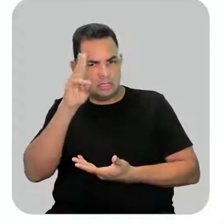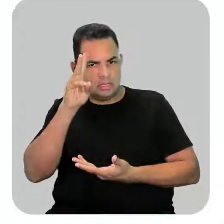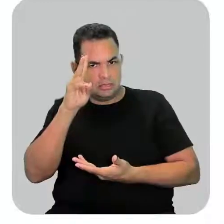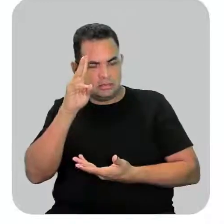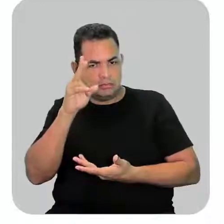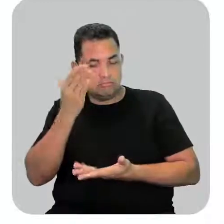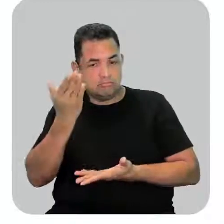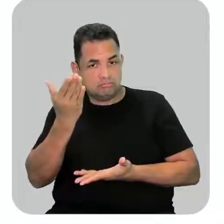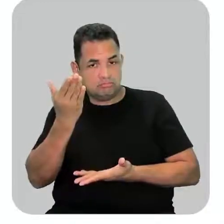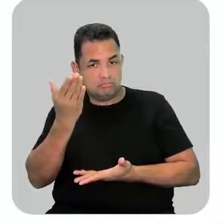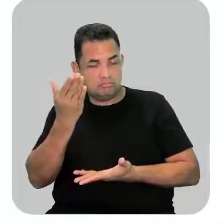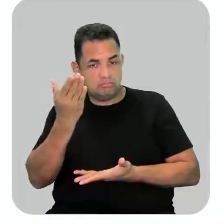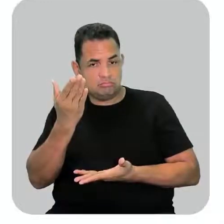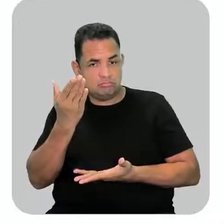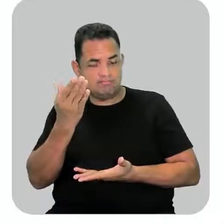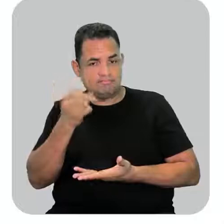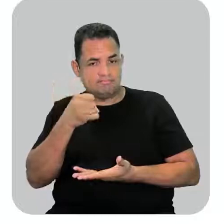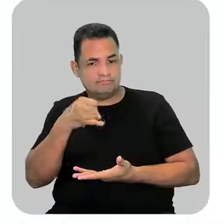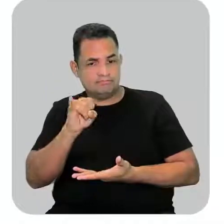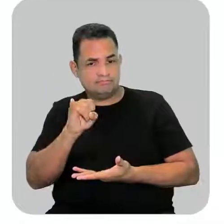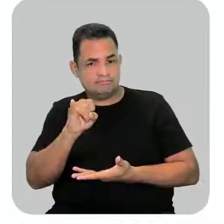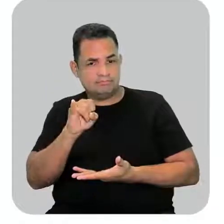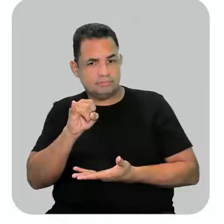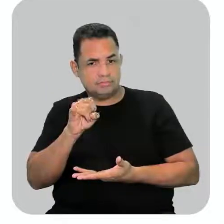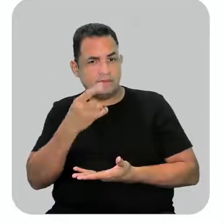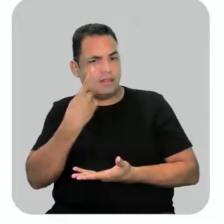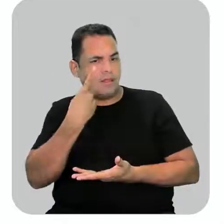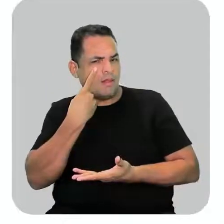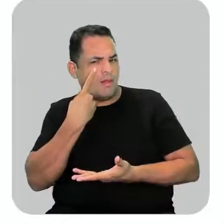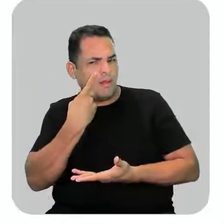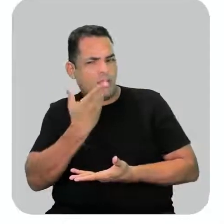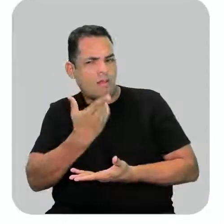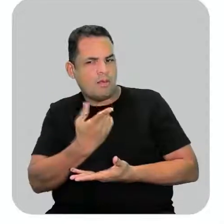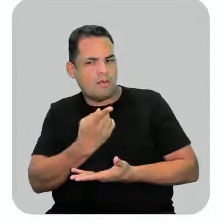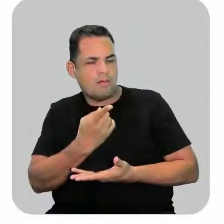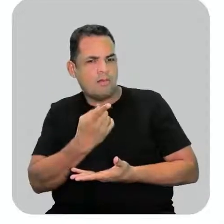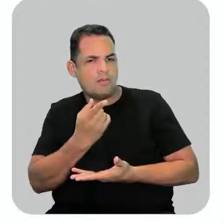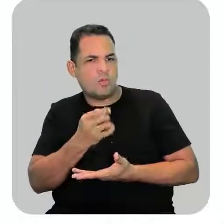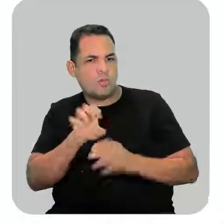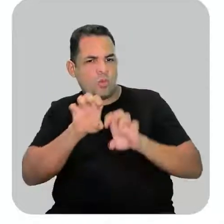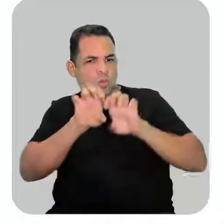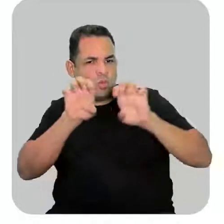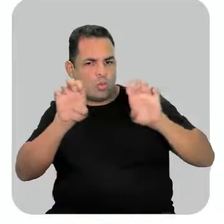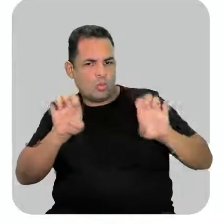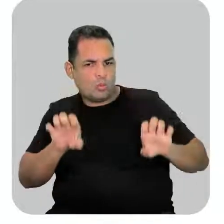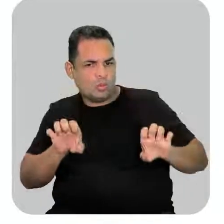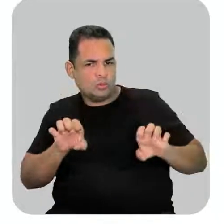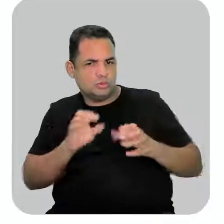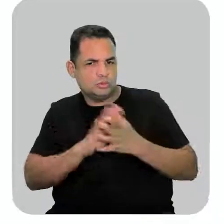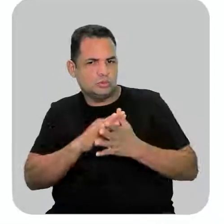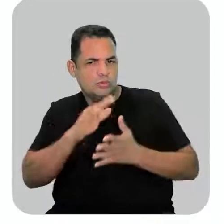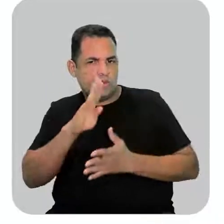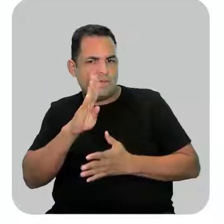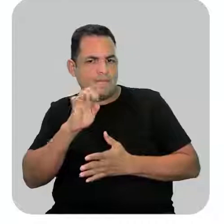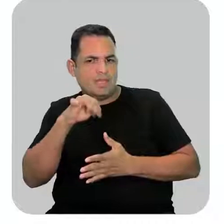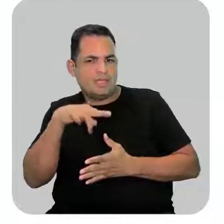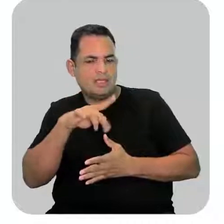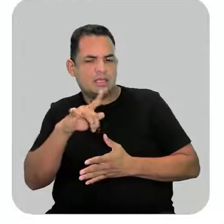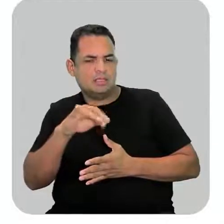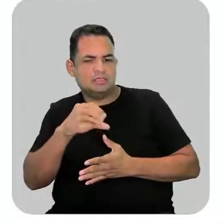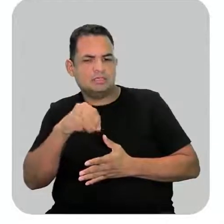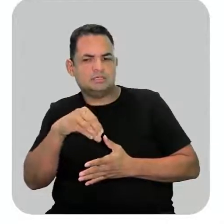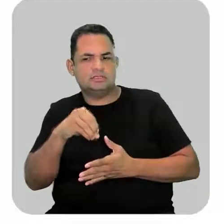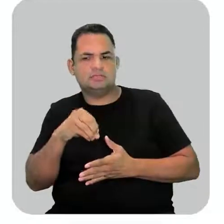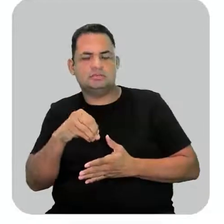simples. Se a gente for observar aqui, ó, a estrutura do nosso benzeno, nós temos dentro